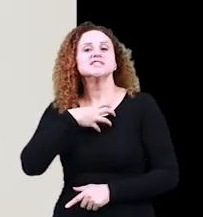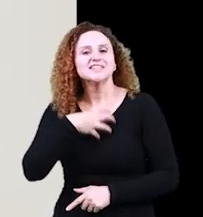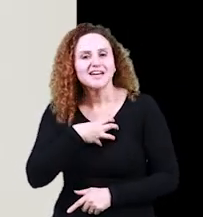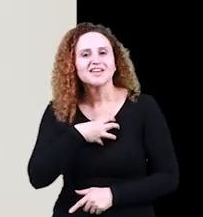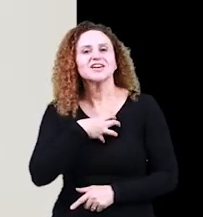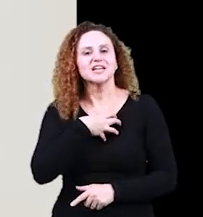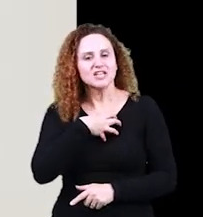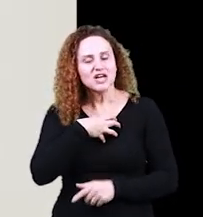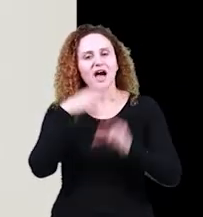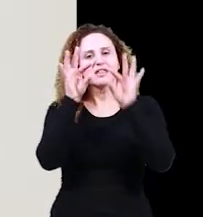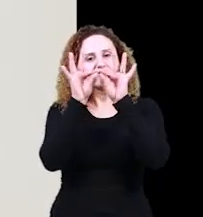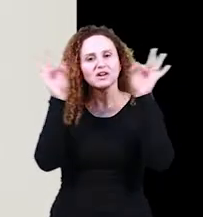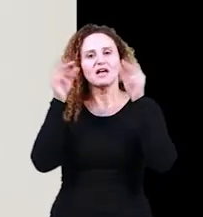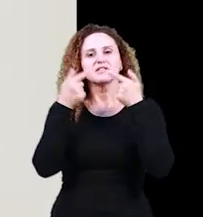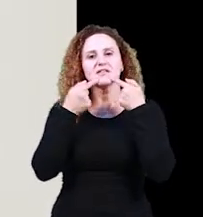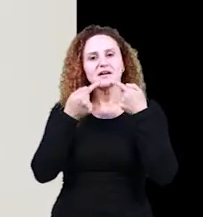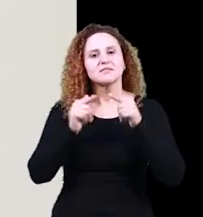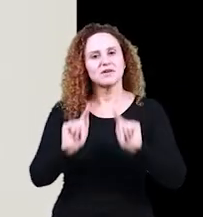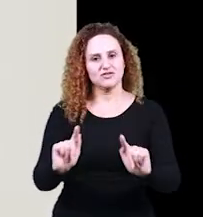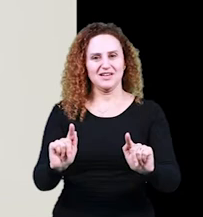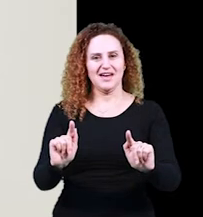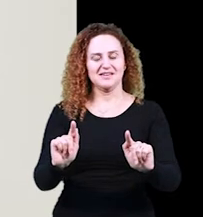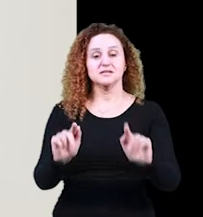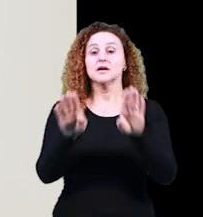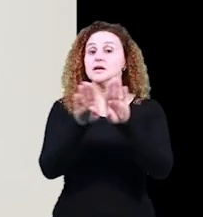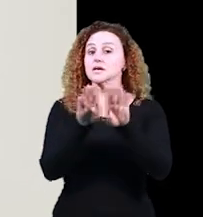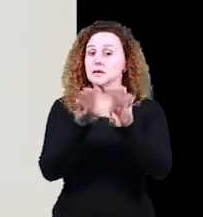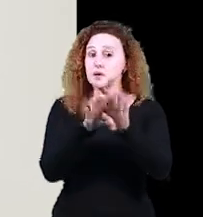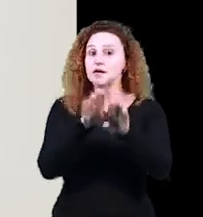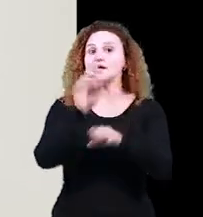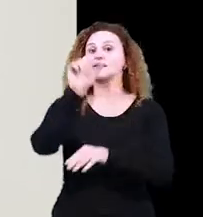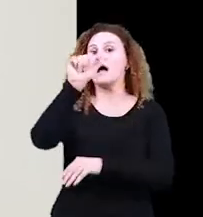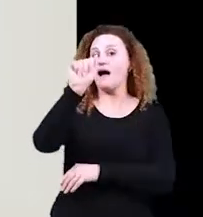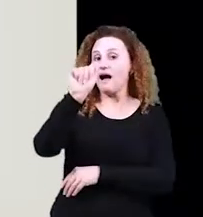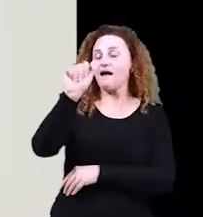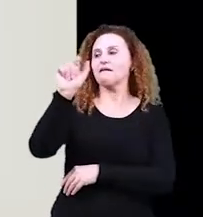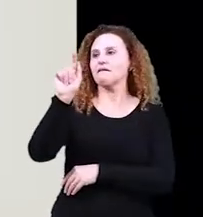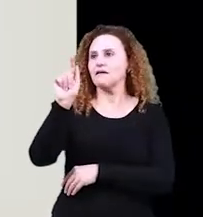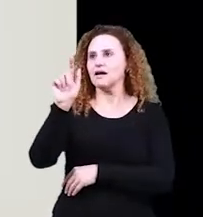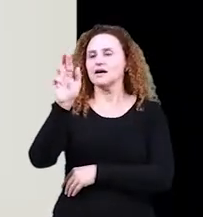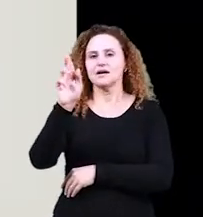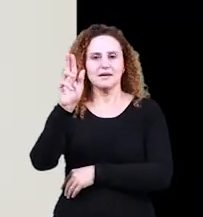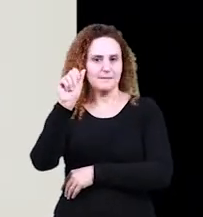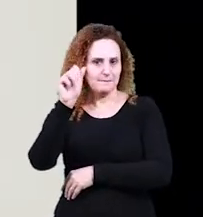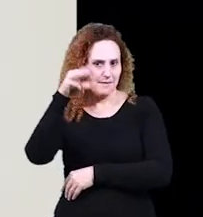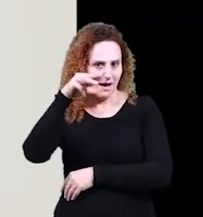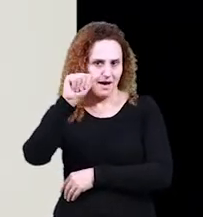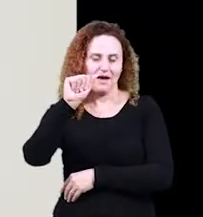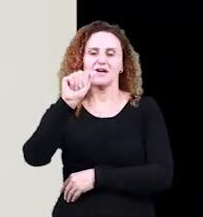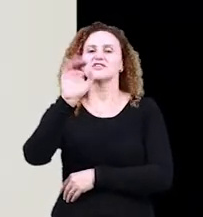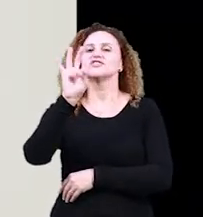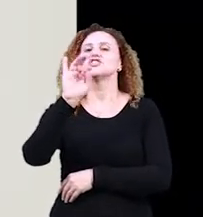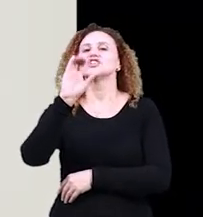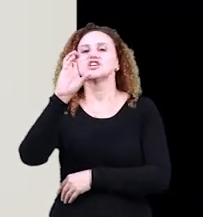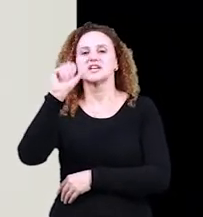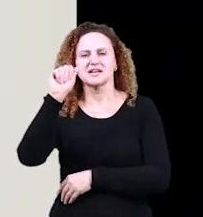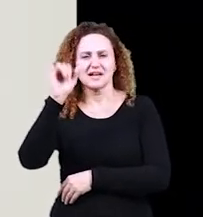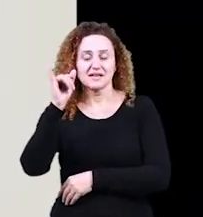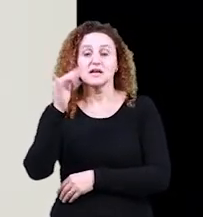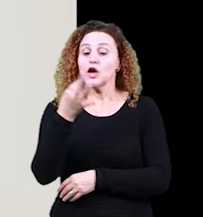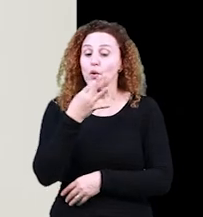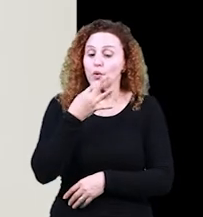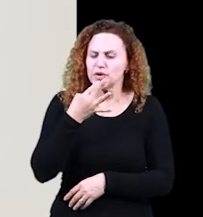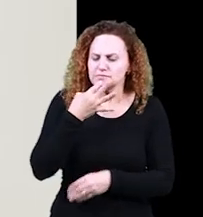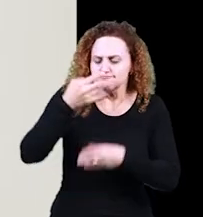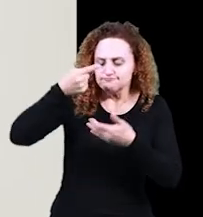intuição as frases Ei kaissa gramaticais é o conhecimento interno e eu coloquei mais uma outra definição é